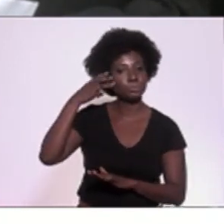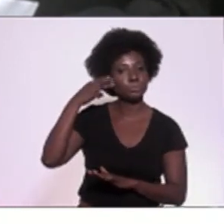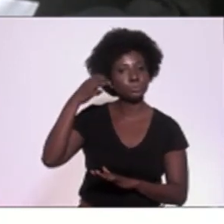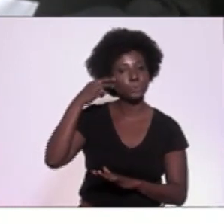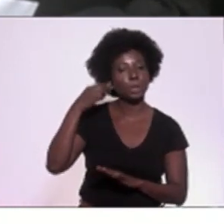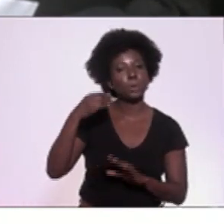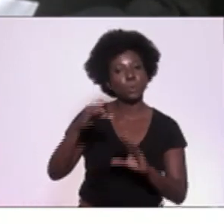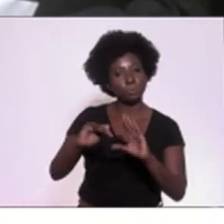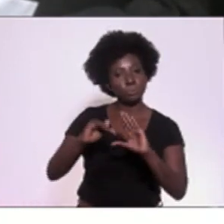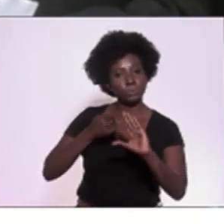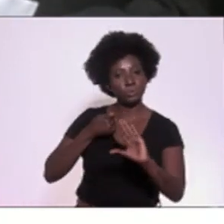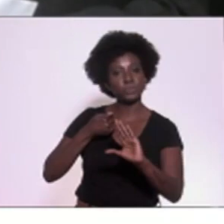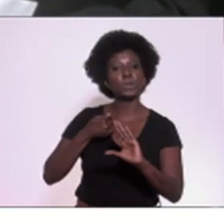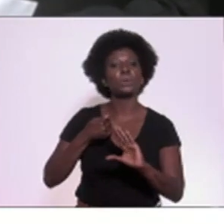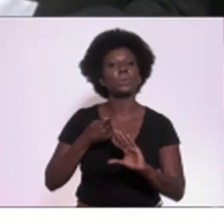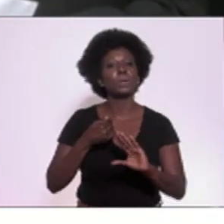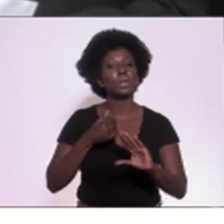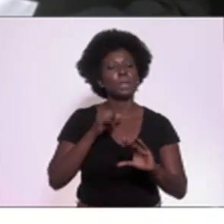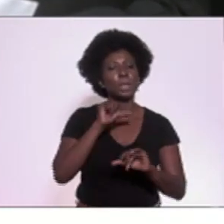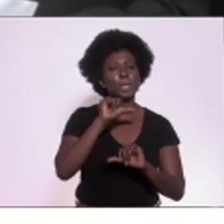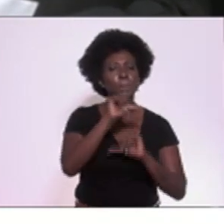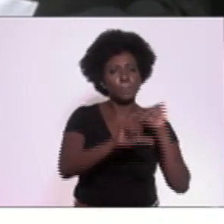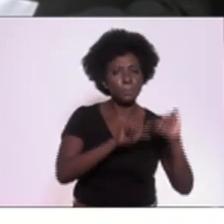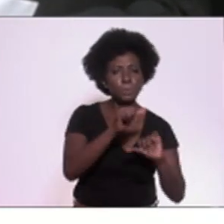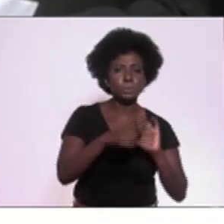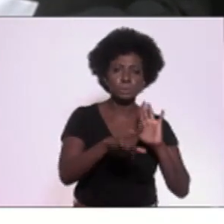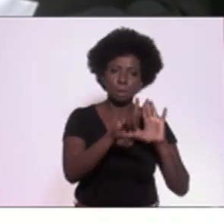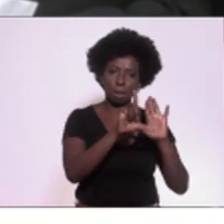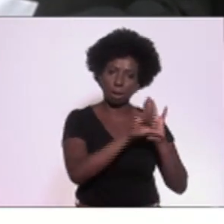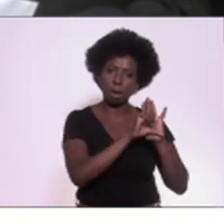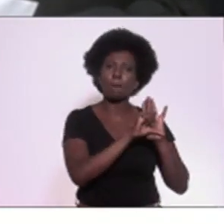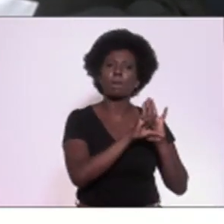envio de mensagem que altera a lei 599, de 9